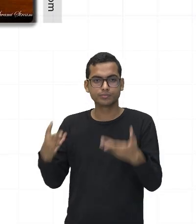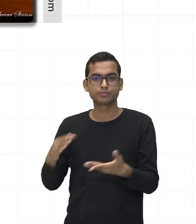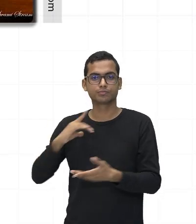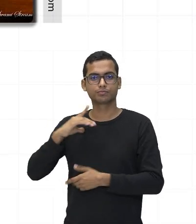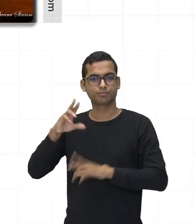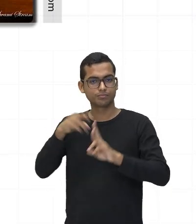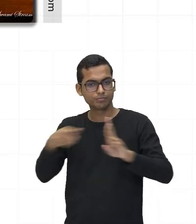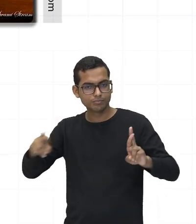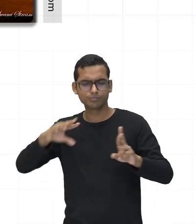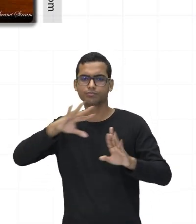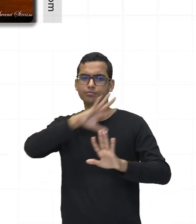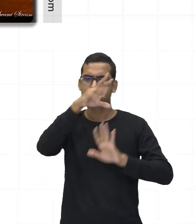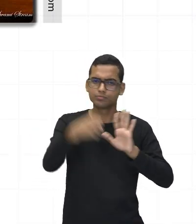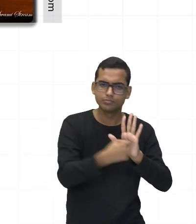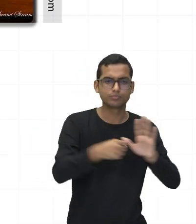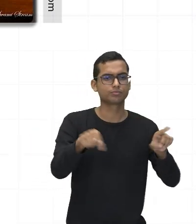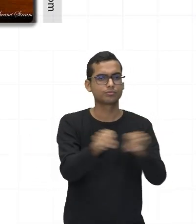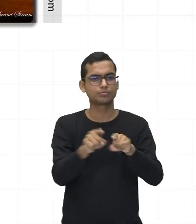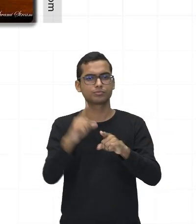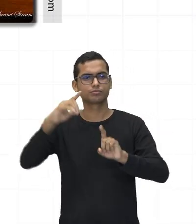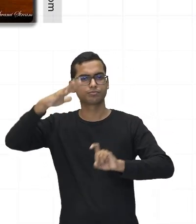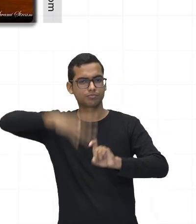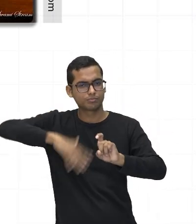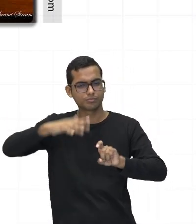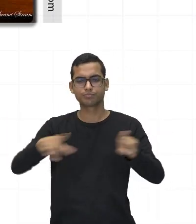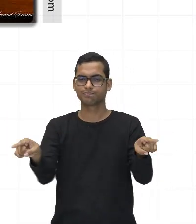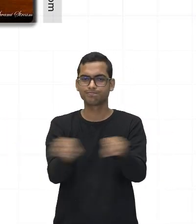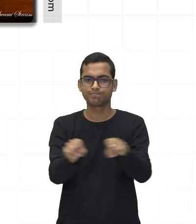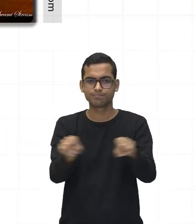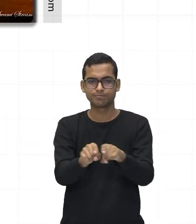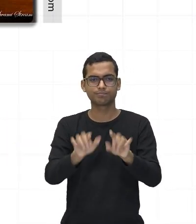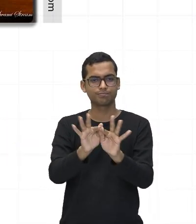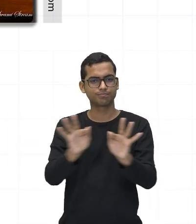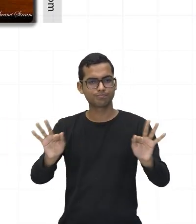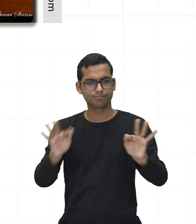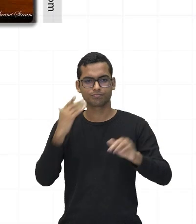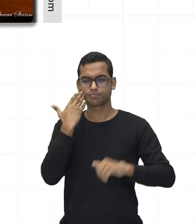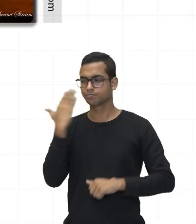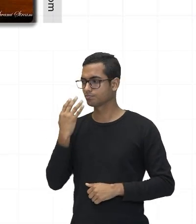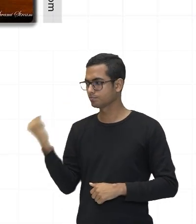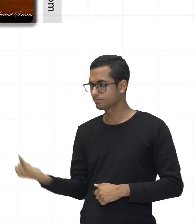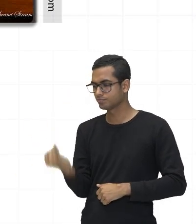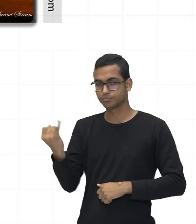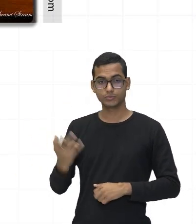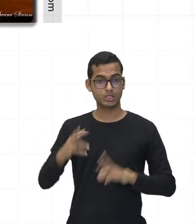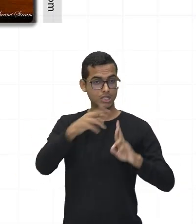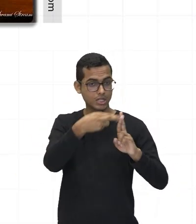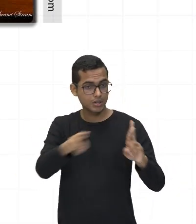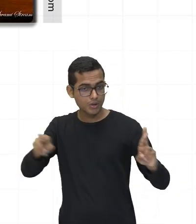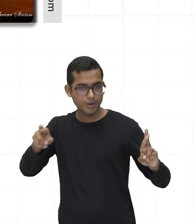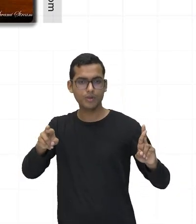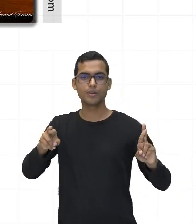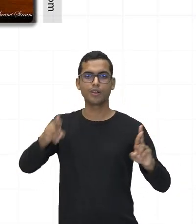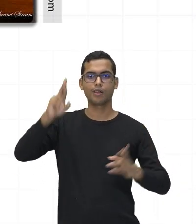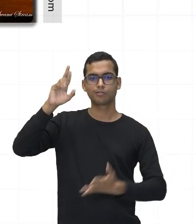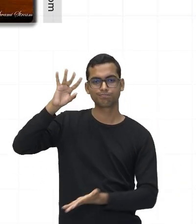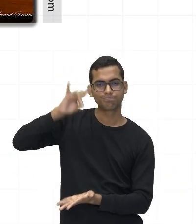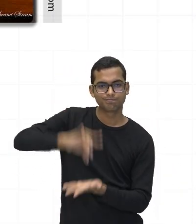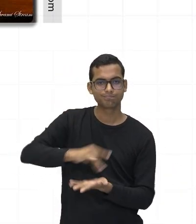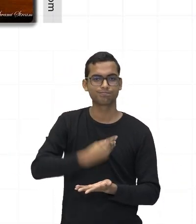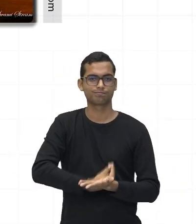essencialmente simbólica e mitológica. Essa frase é muito importante. A religião é uma